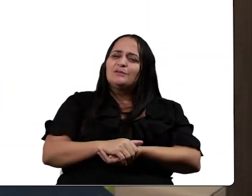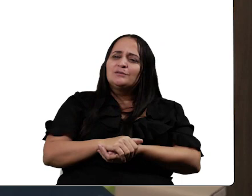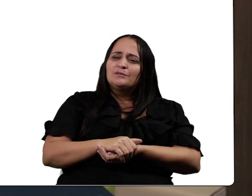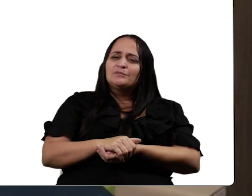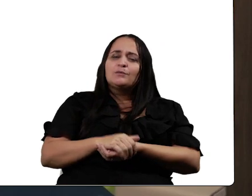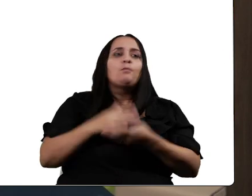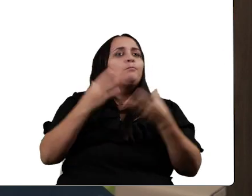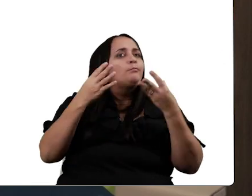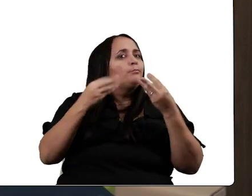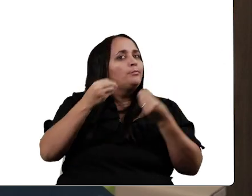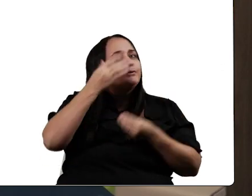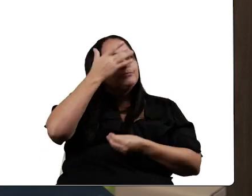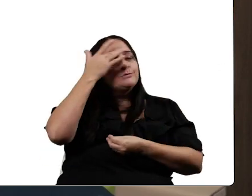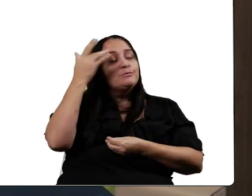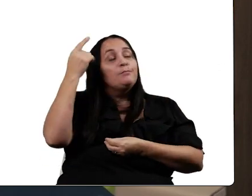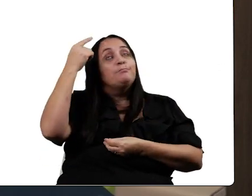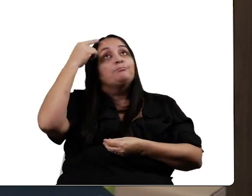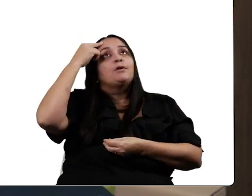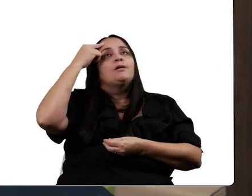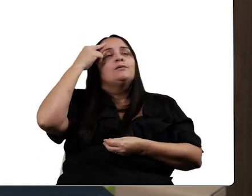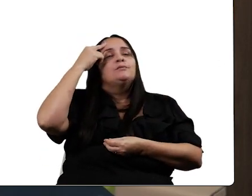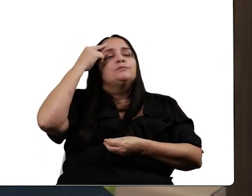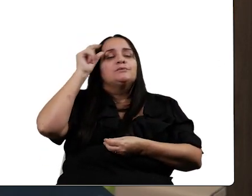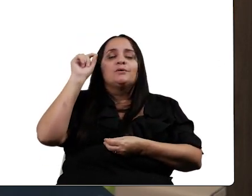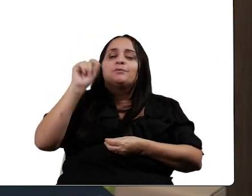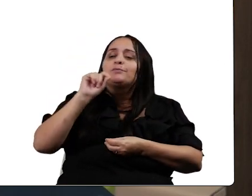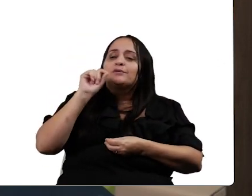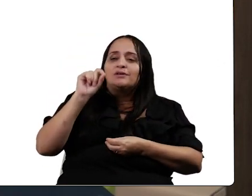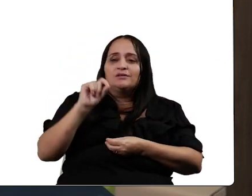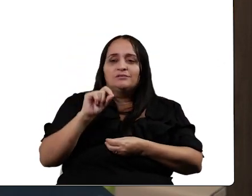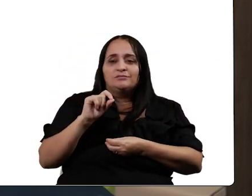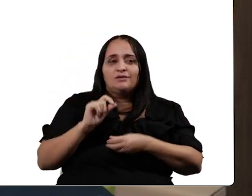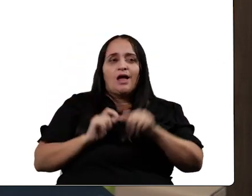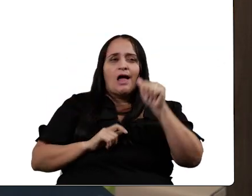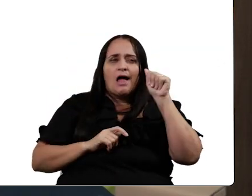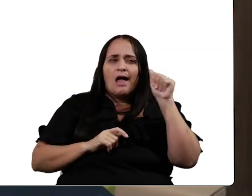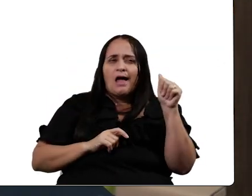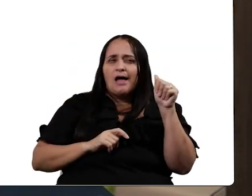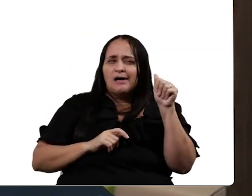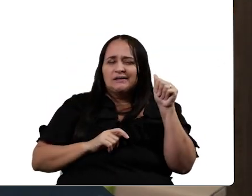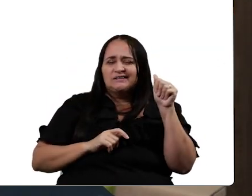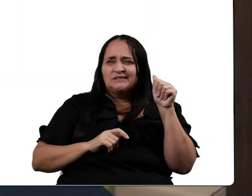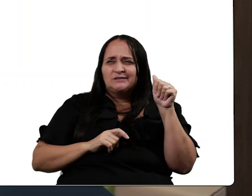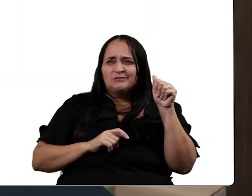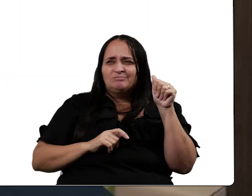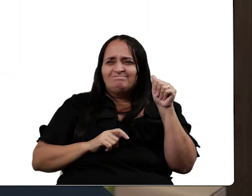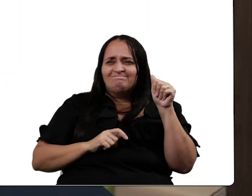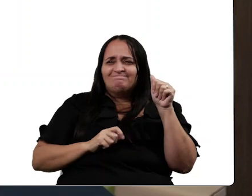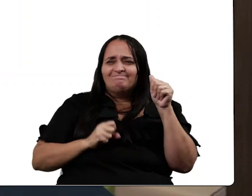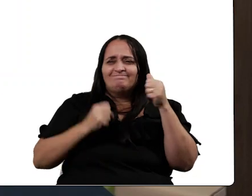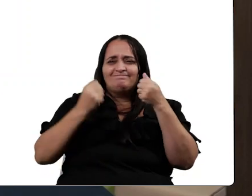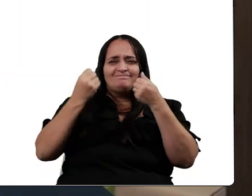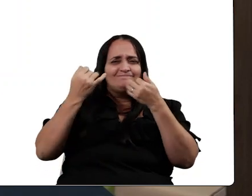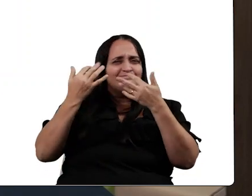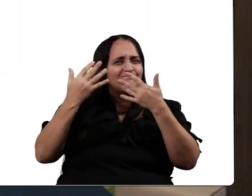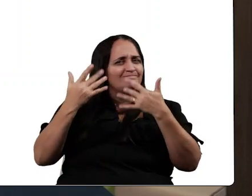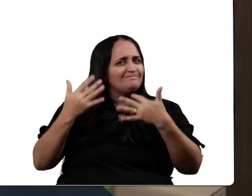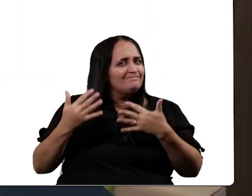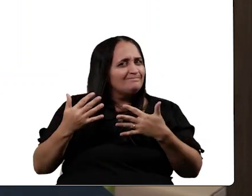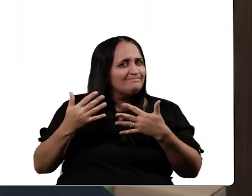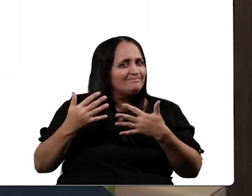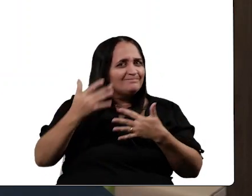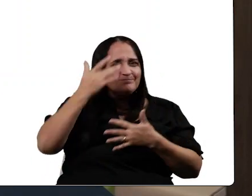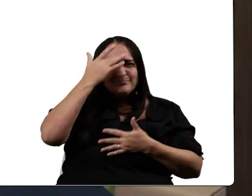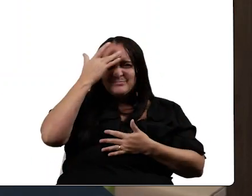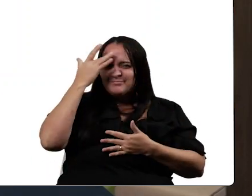marcar a letra A. Explica aos brasileiros a língua japonesa. Vamos retomar as nossas aulas de português.